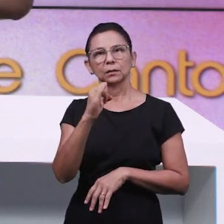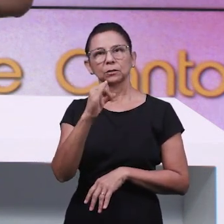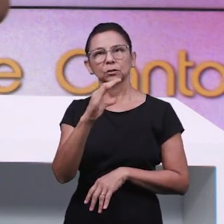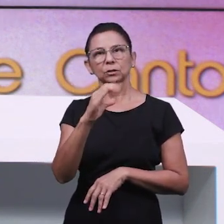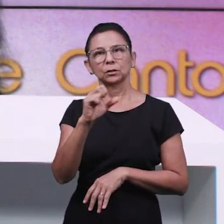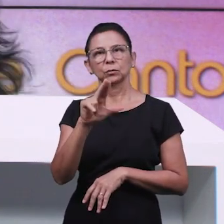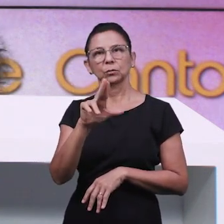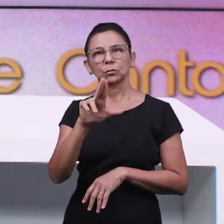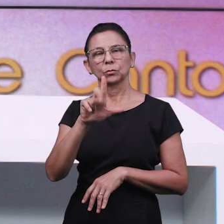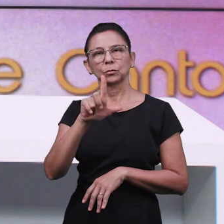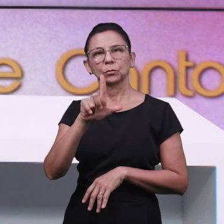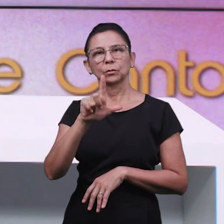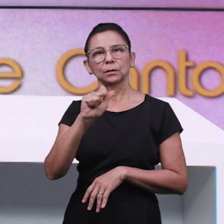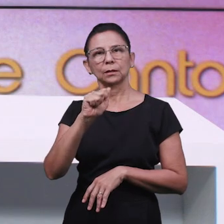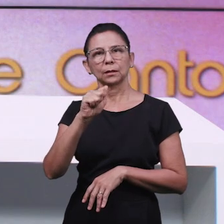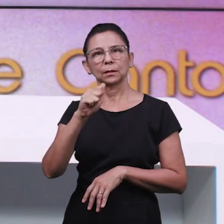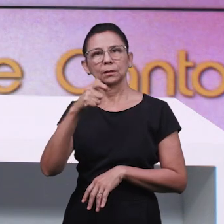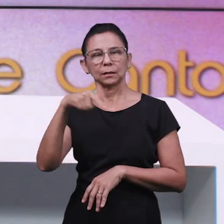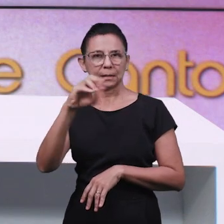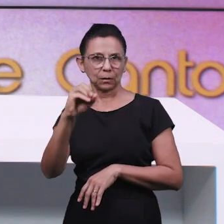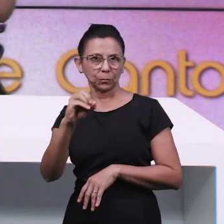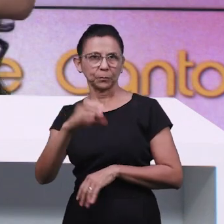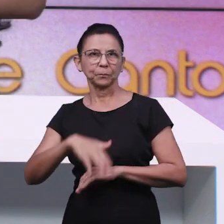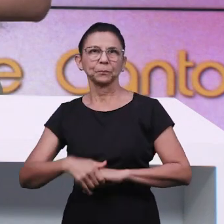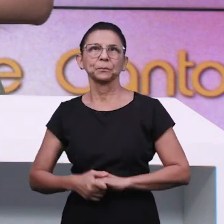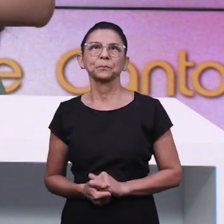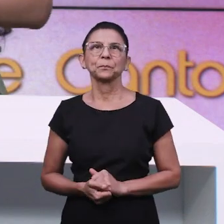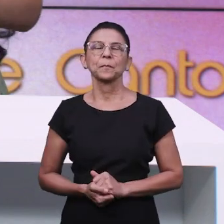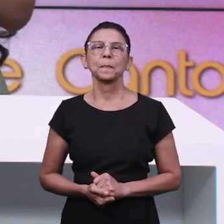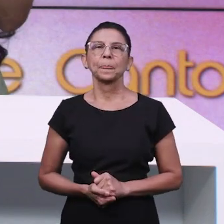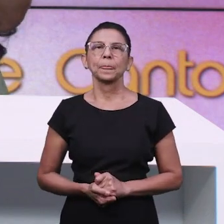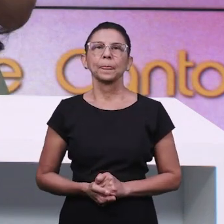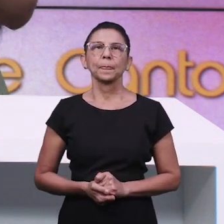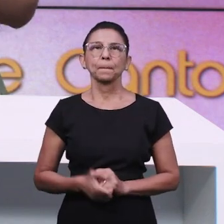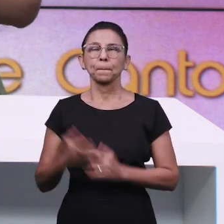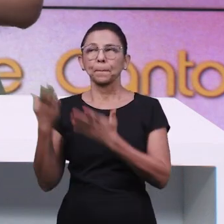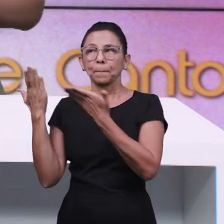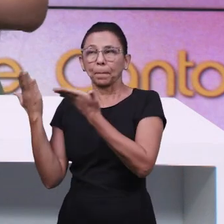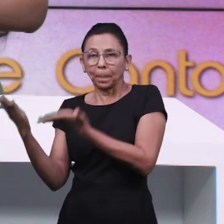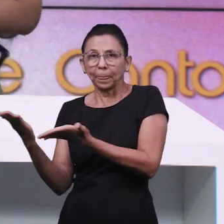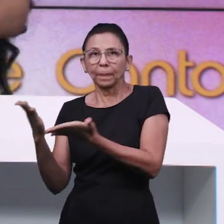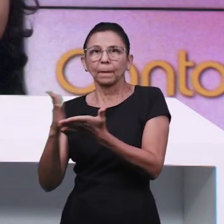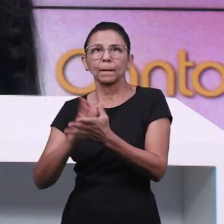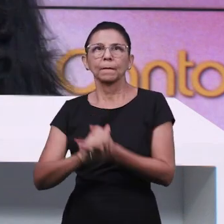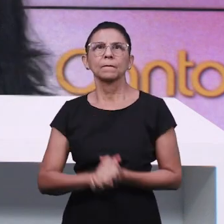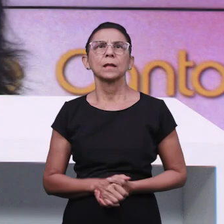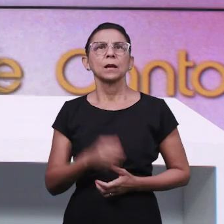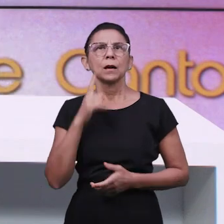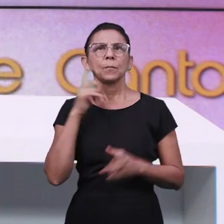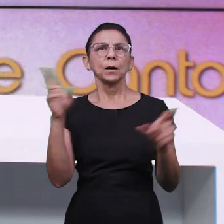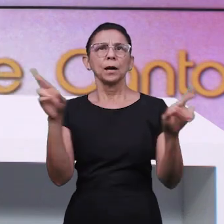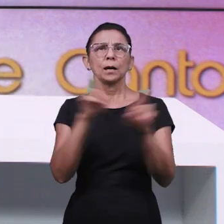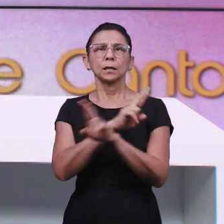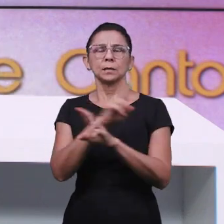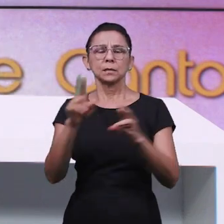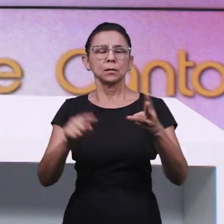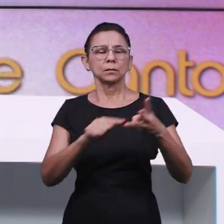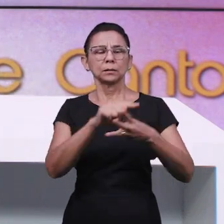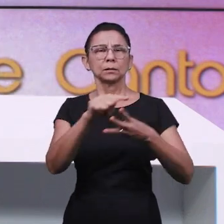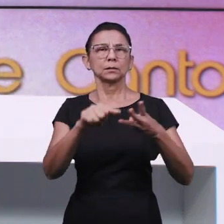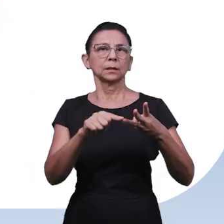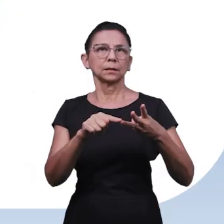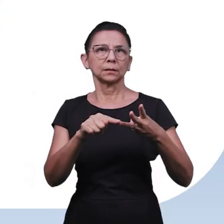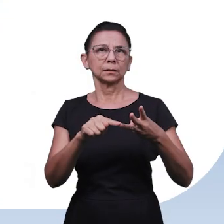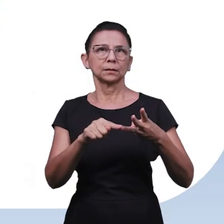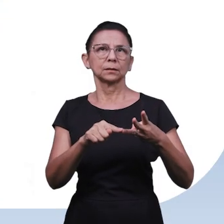ok? Seguimos. E aqui nós vamos entender um pouco mais sobre a relação dessas três